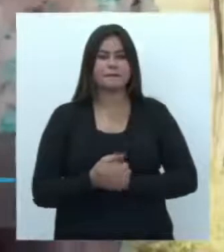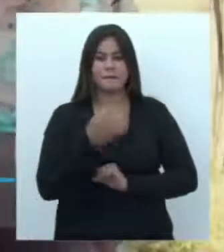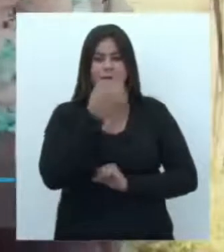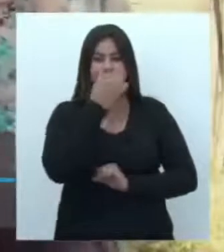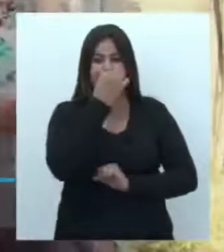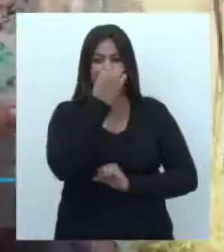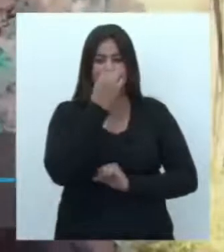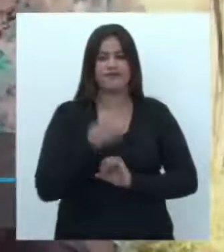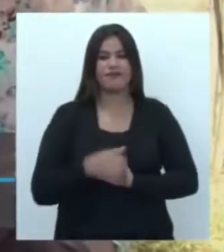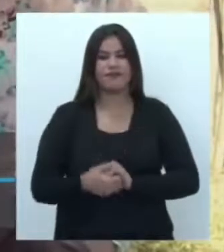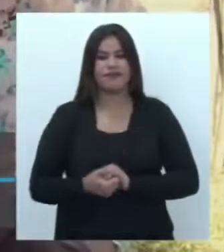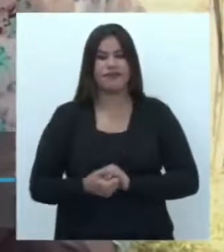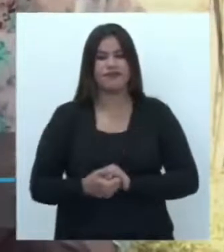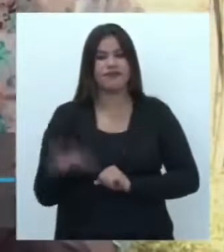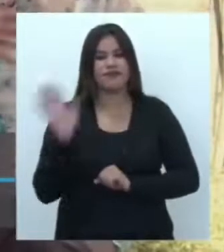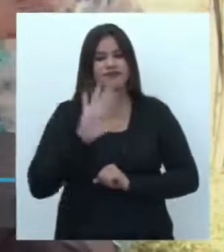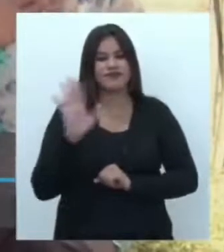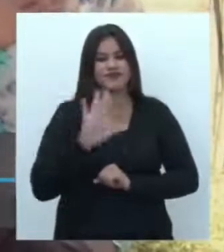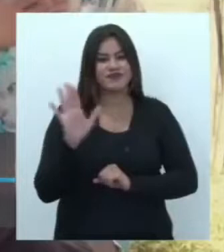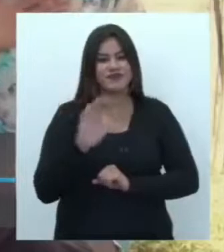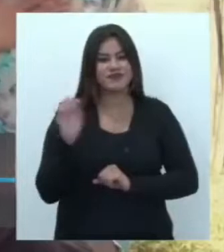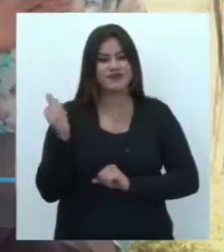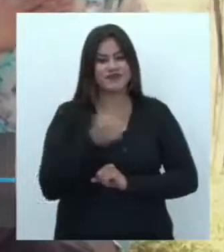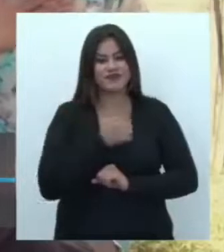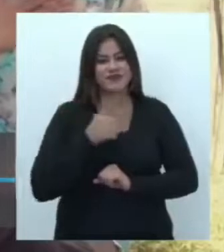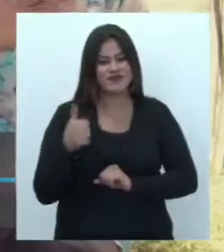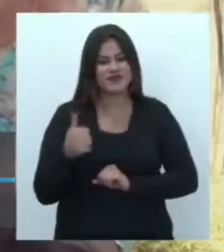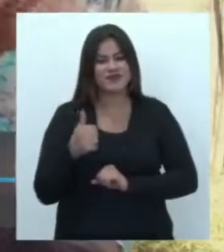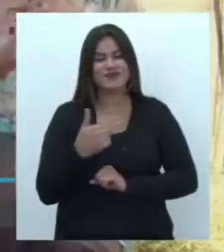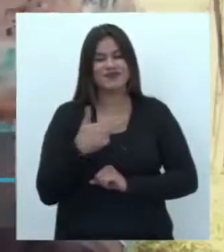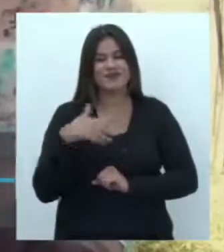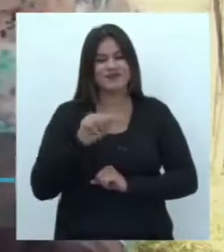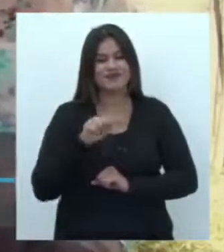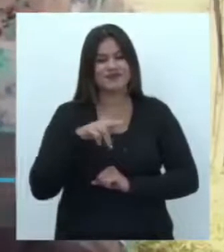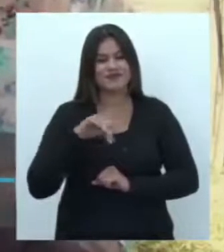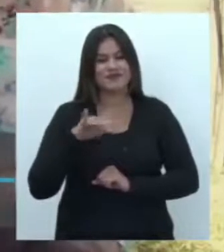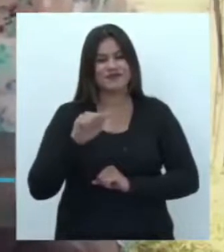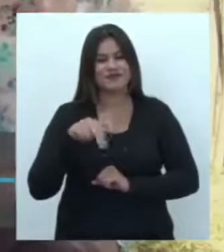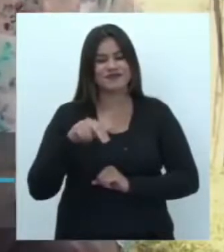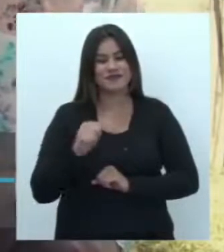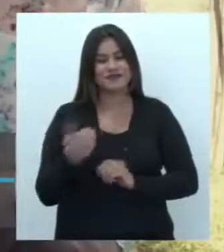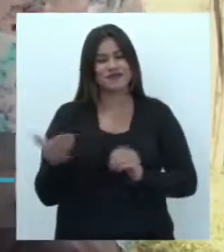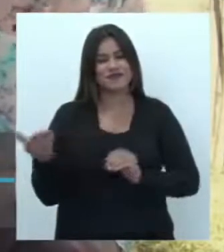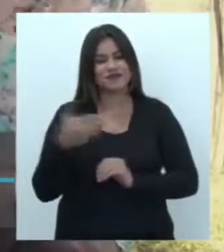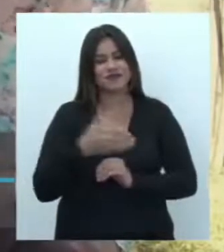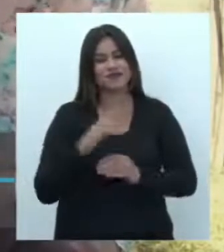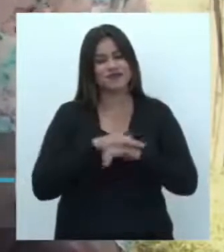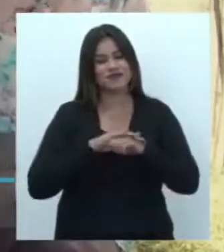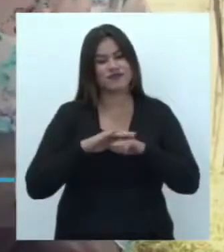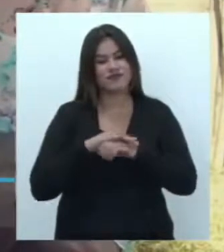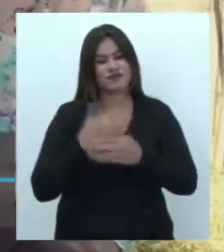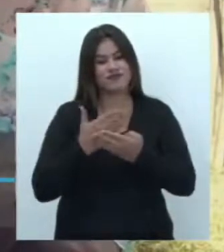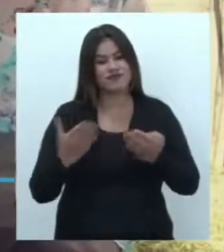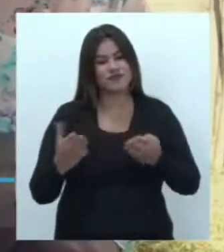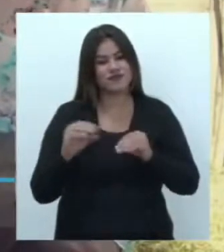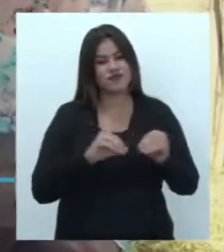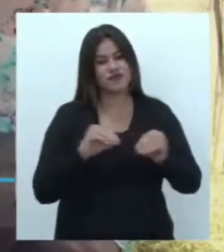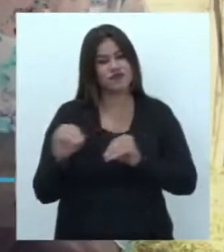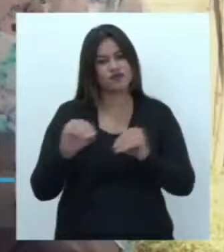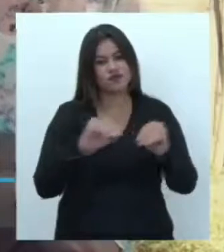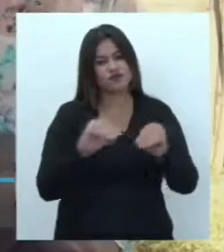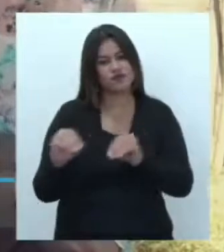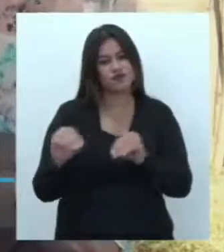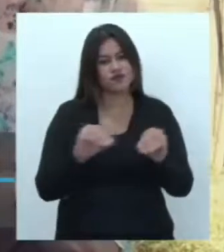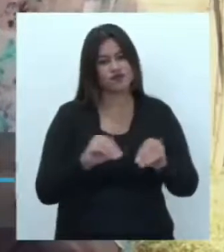Oi, pessoas! Tudo bem? Aqui é a professora Mariana. Eu vim conversar um pouquinho com vocês sobre deslocamento